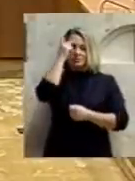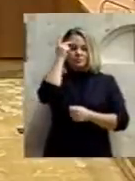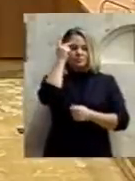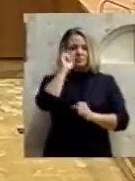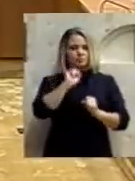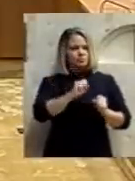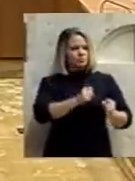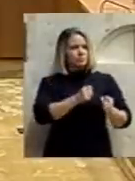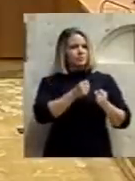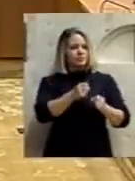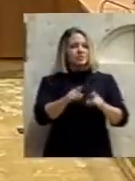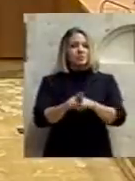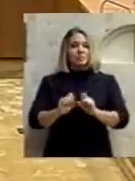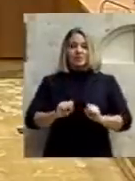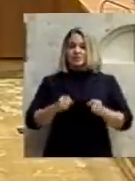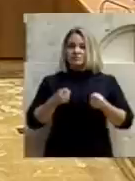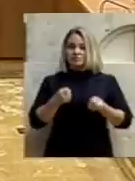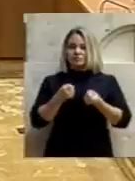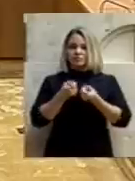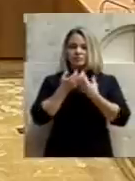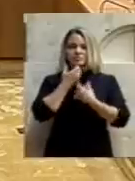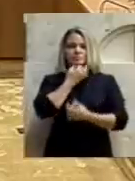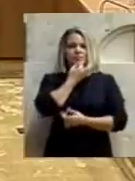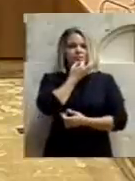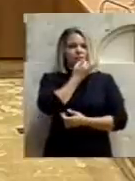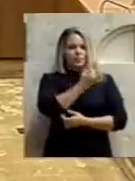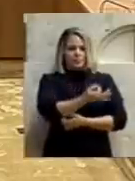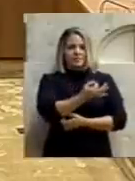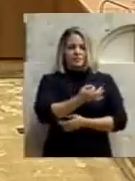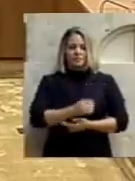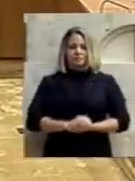e sim a força dos argumentos.